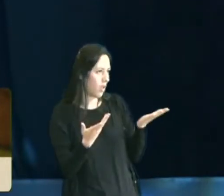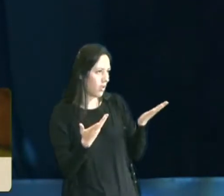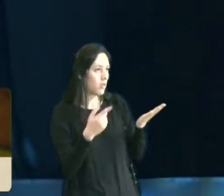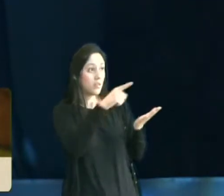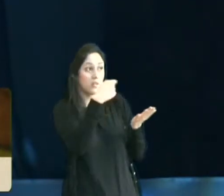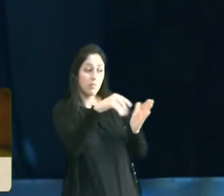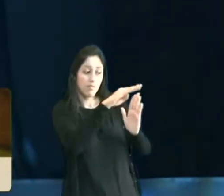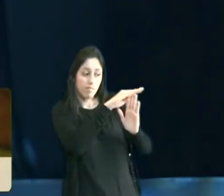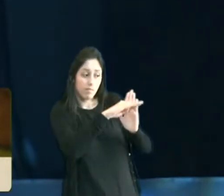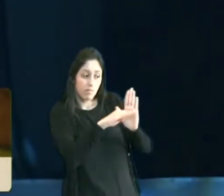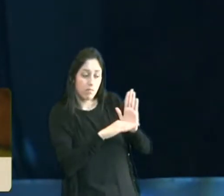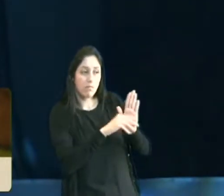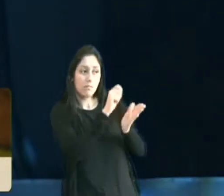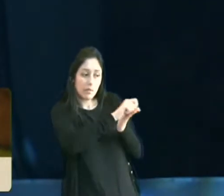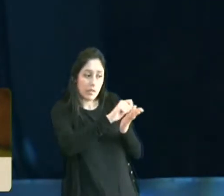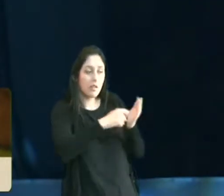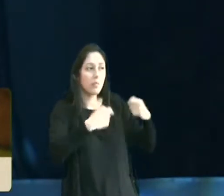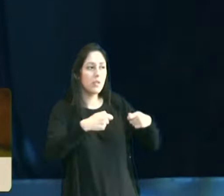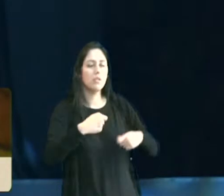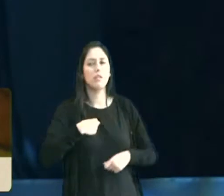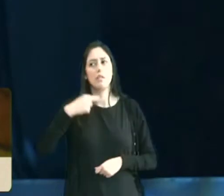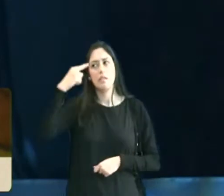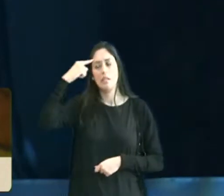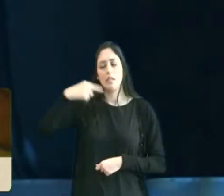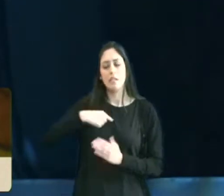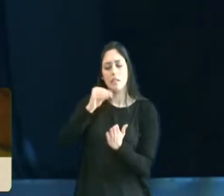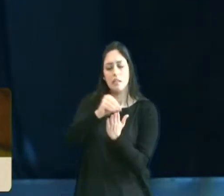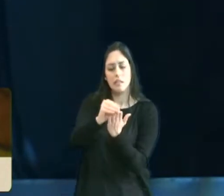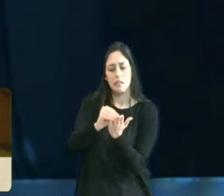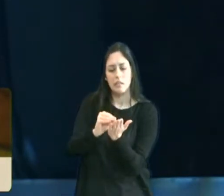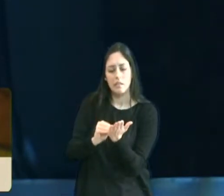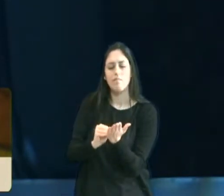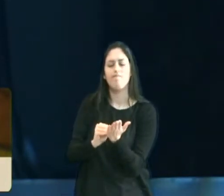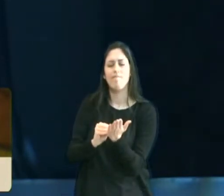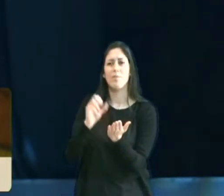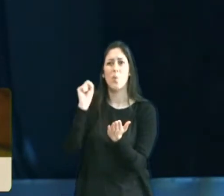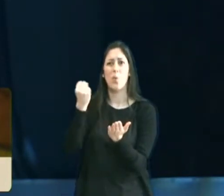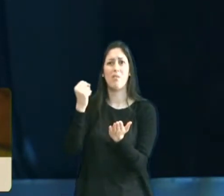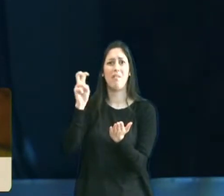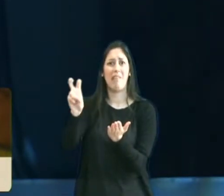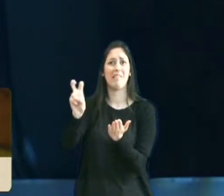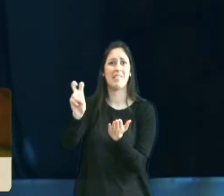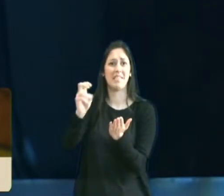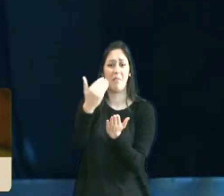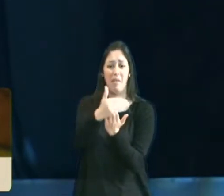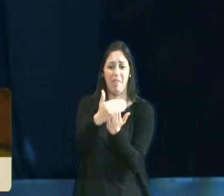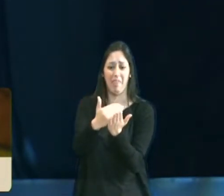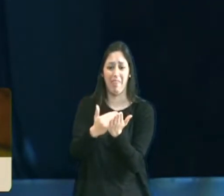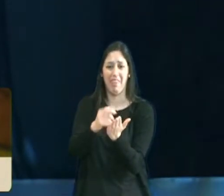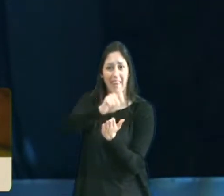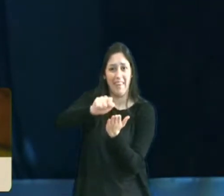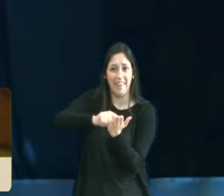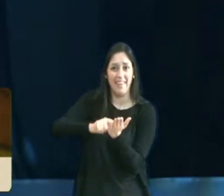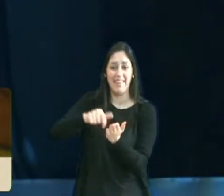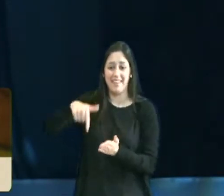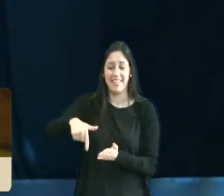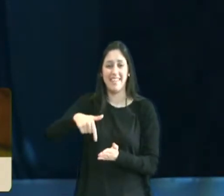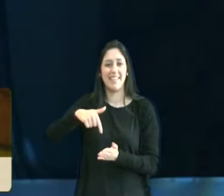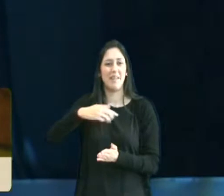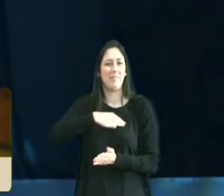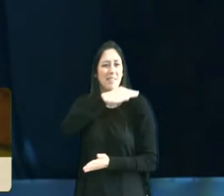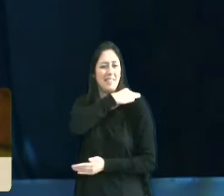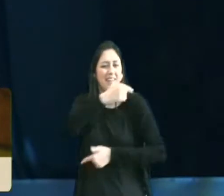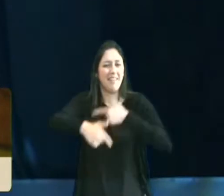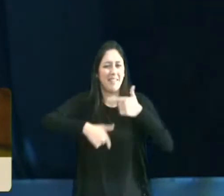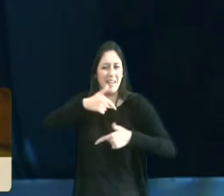eram 35. Ele falou: menino, não tem jeito, você tem que definir prioridades. Ele fez um gráfico, tinha ali